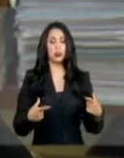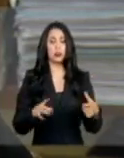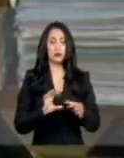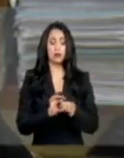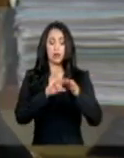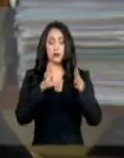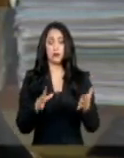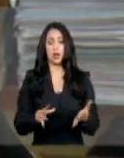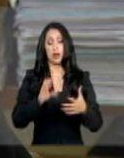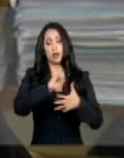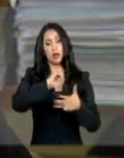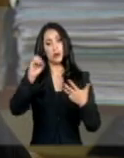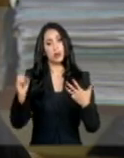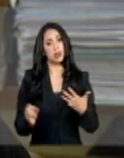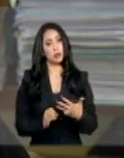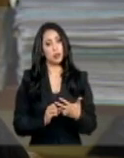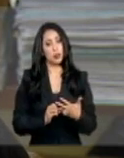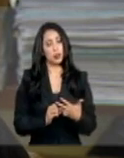público